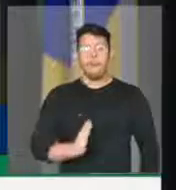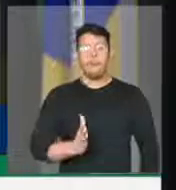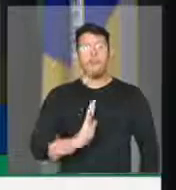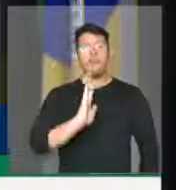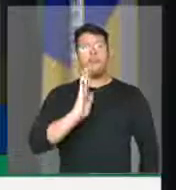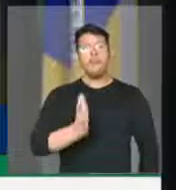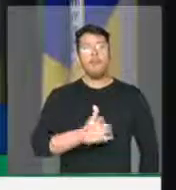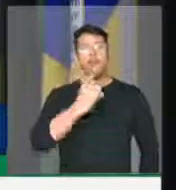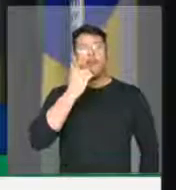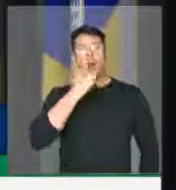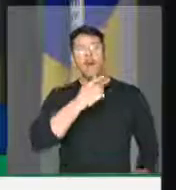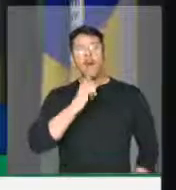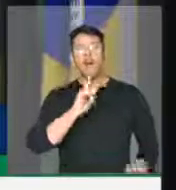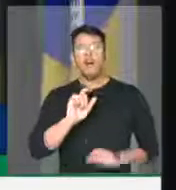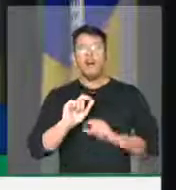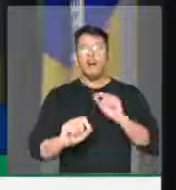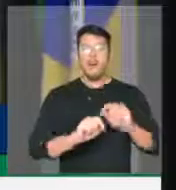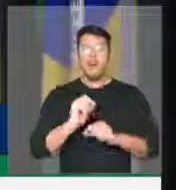empresa